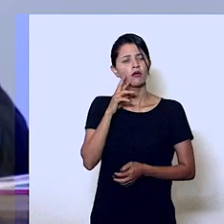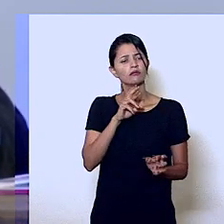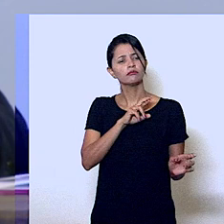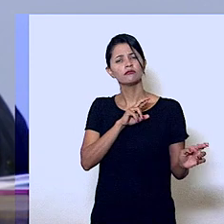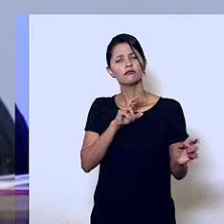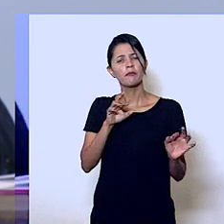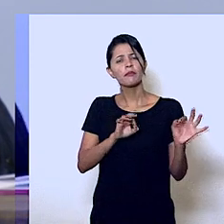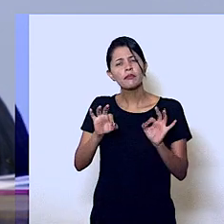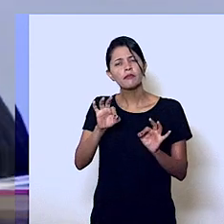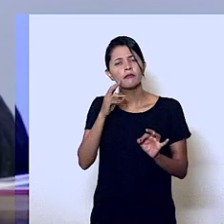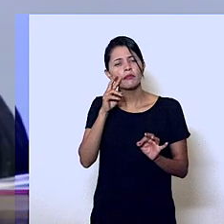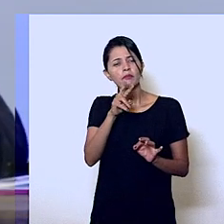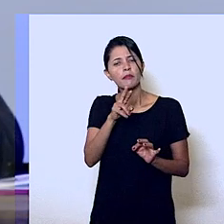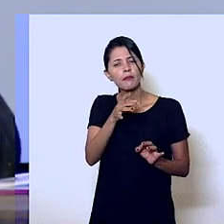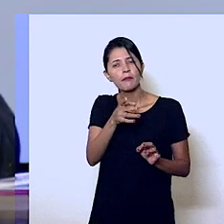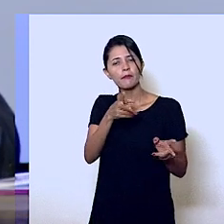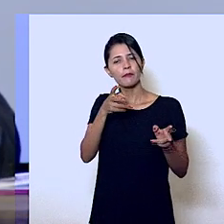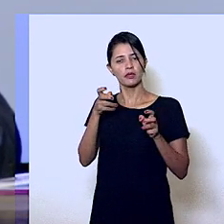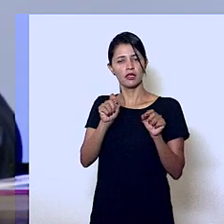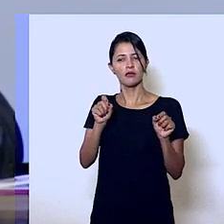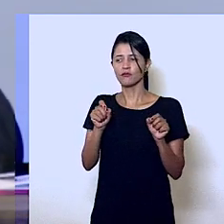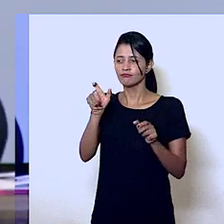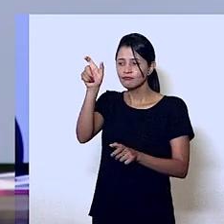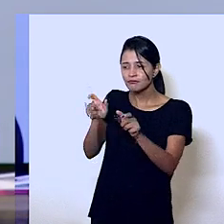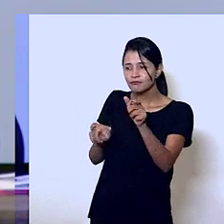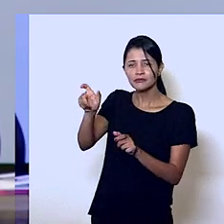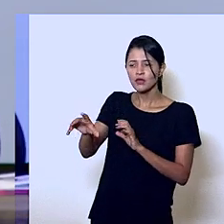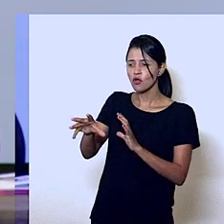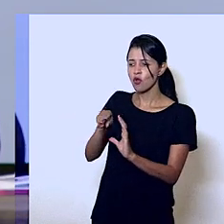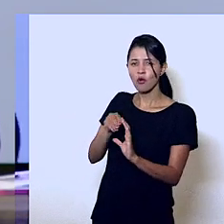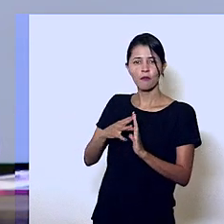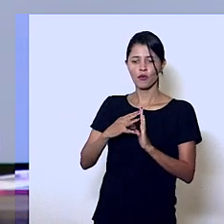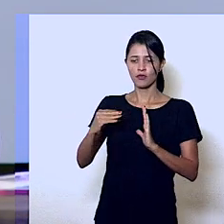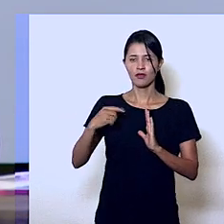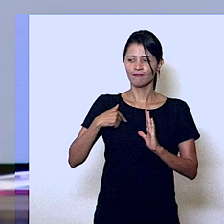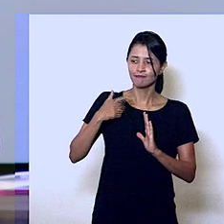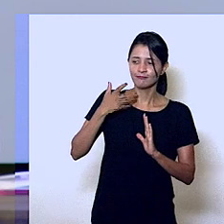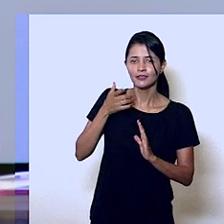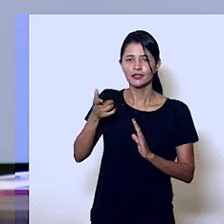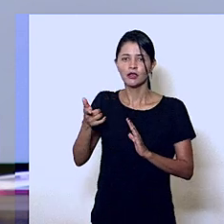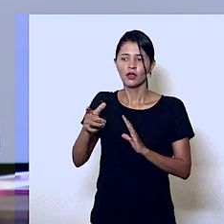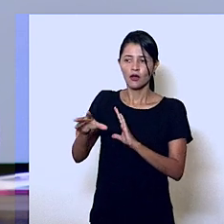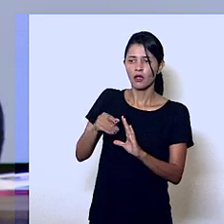tantos modelos que eu tive na carreira aqui, e tenho receio de esquecer algum, mas eu vou tentar